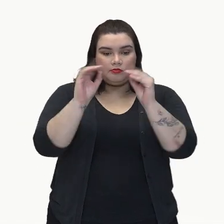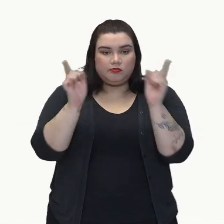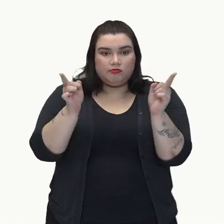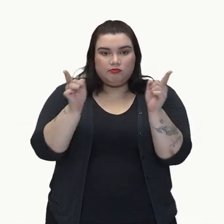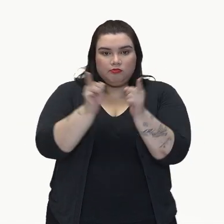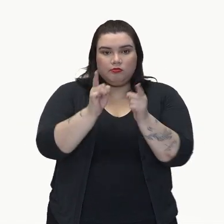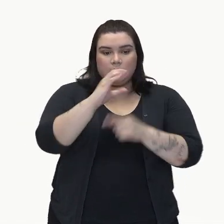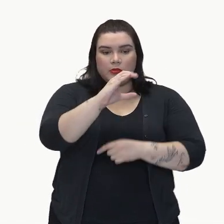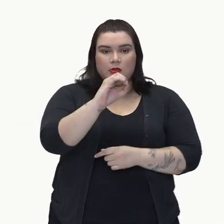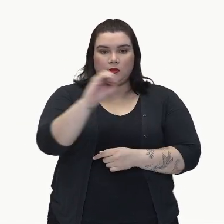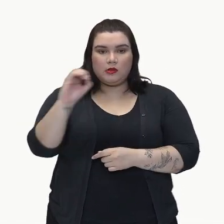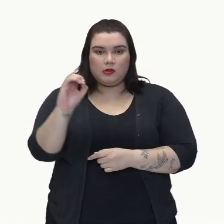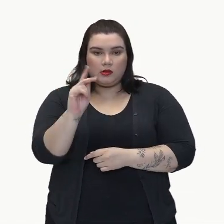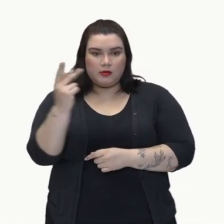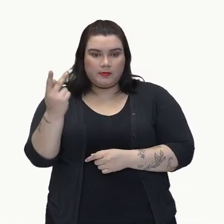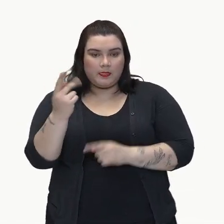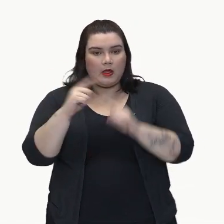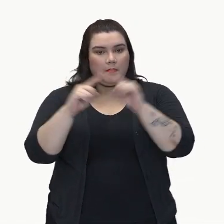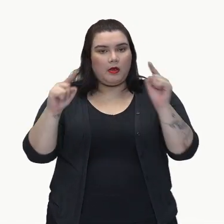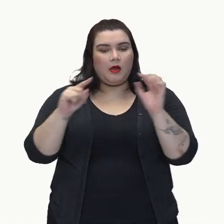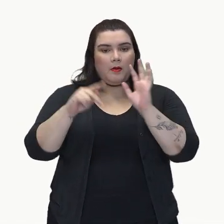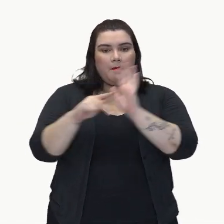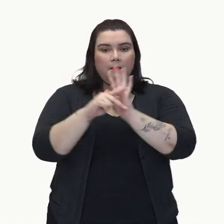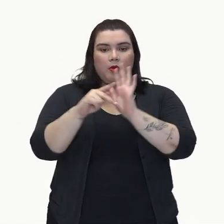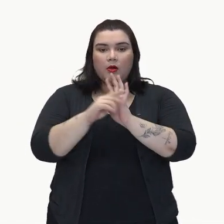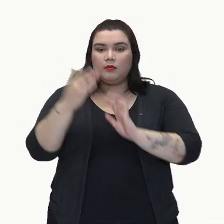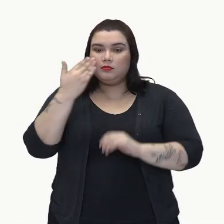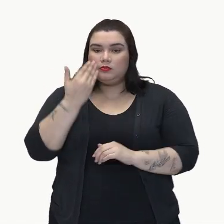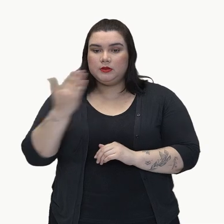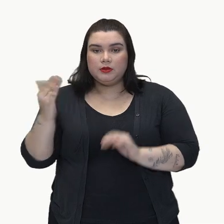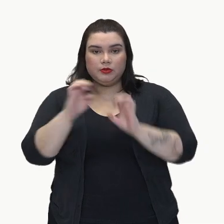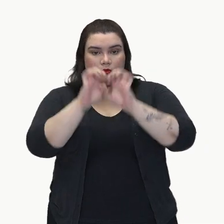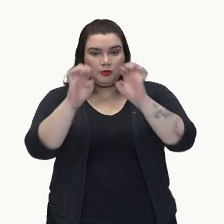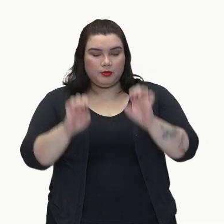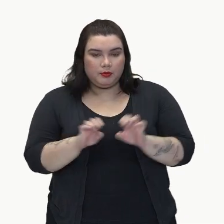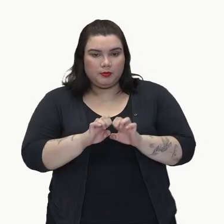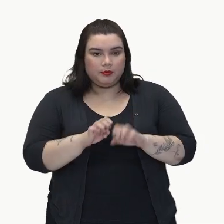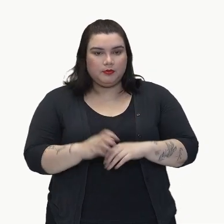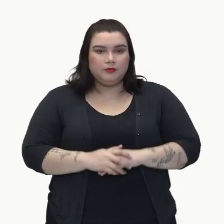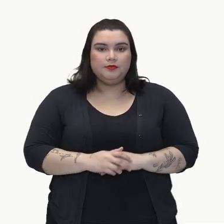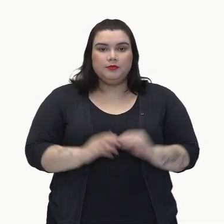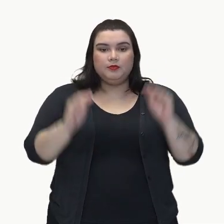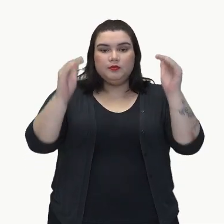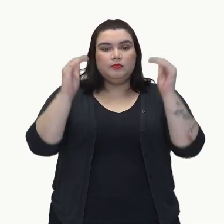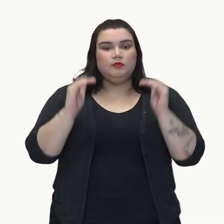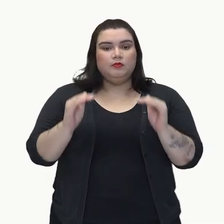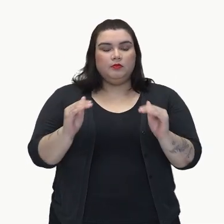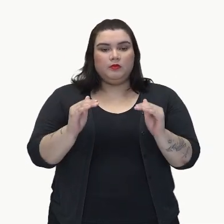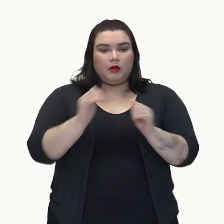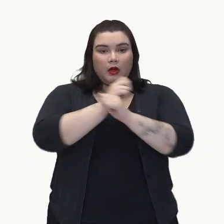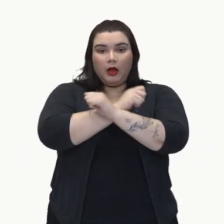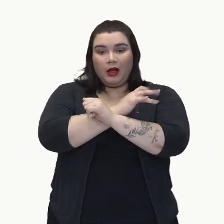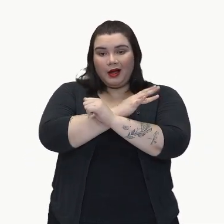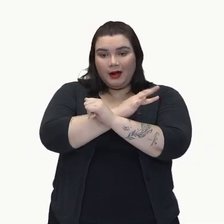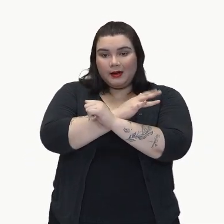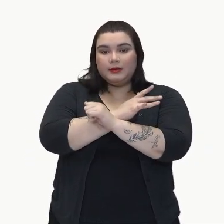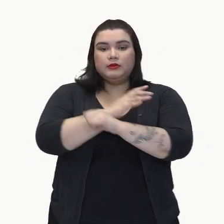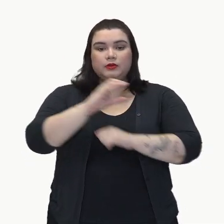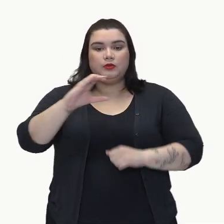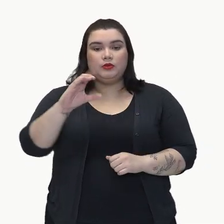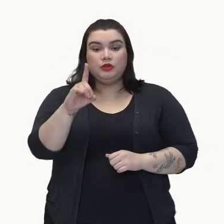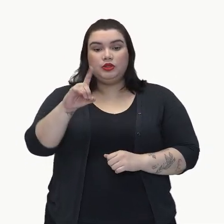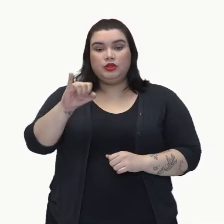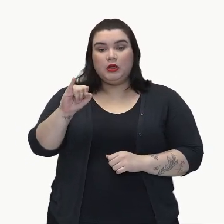abreviado, mas é isso aqui, ó, desse mesmo jeitinho. E temos aqui um ácido dicarboxílico. O que é um